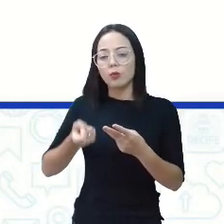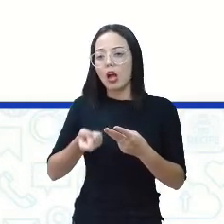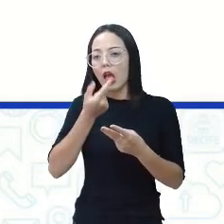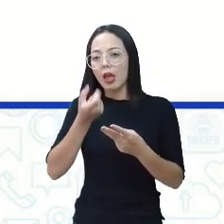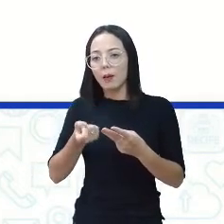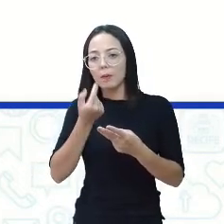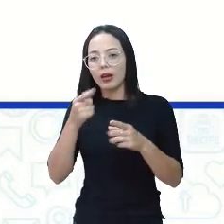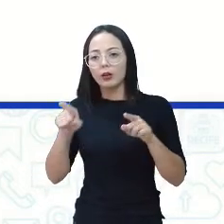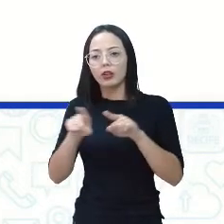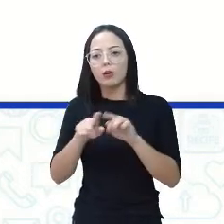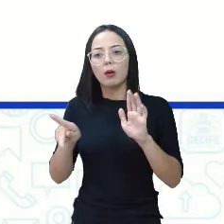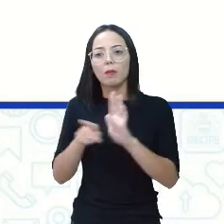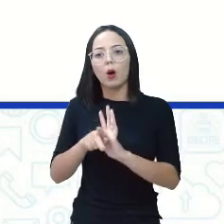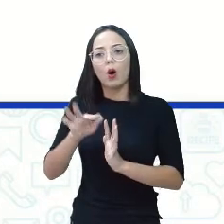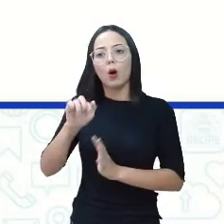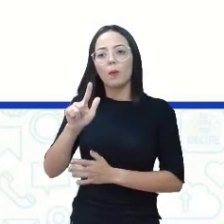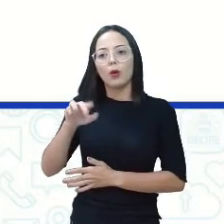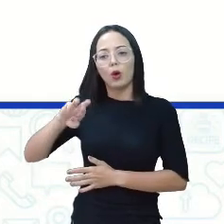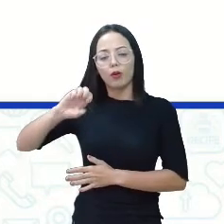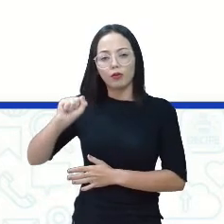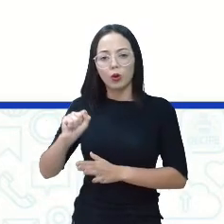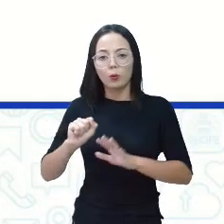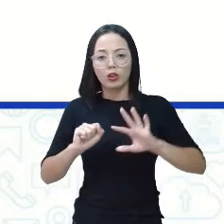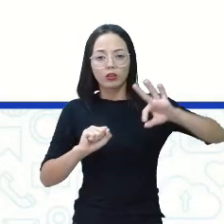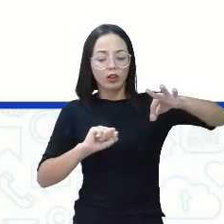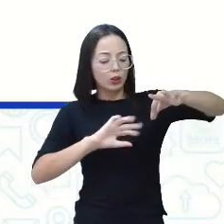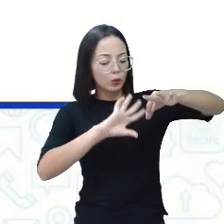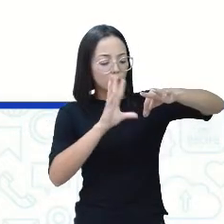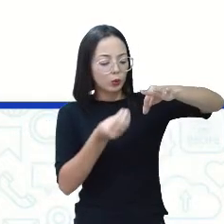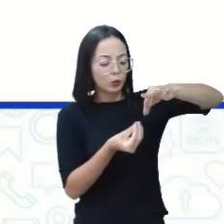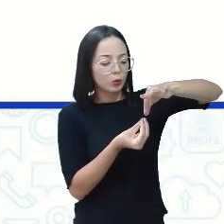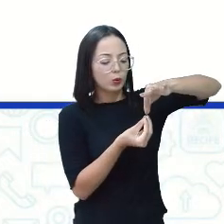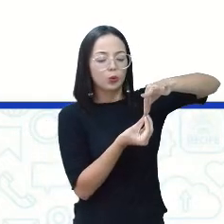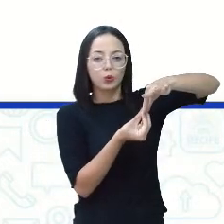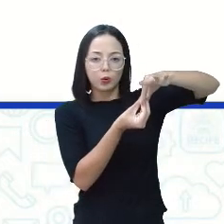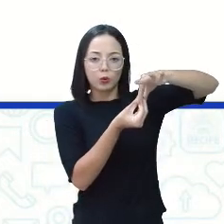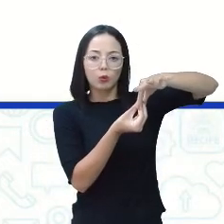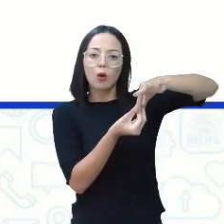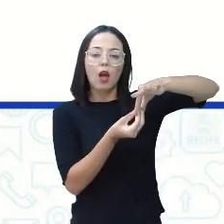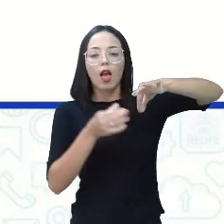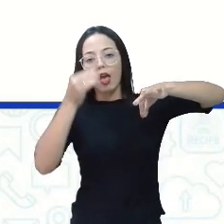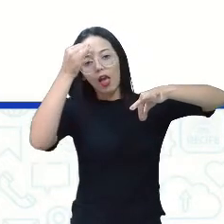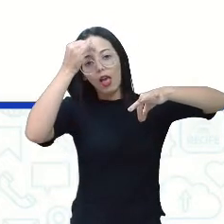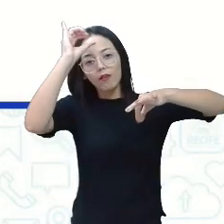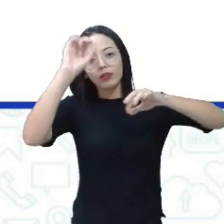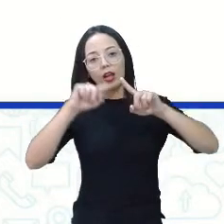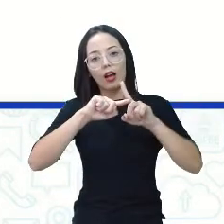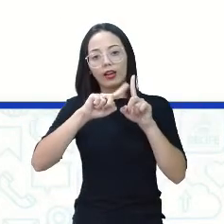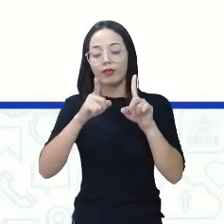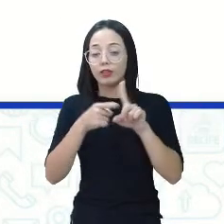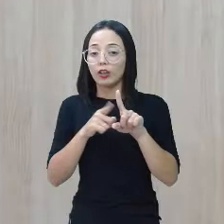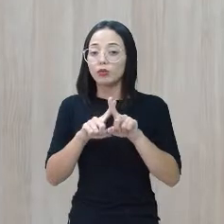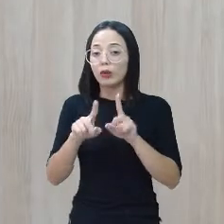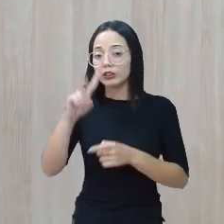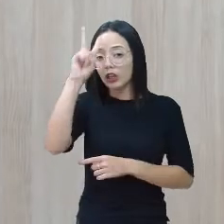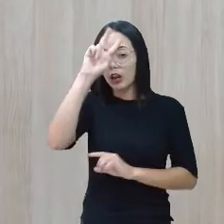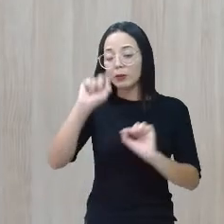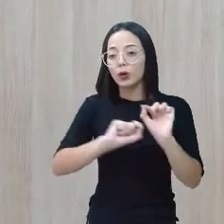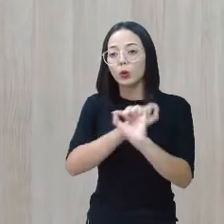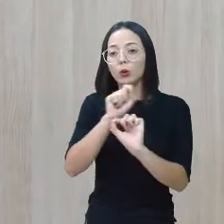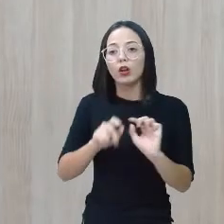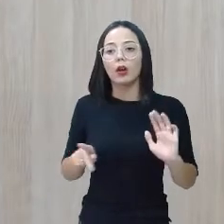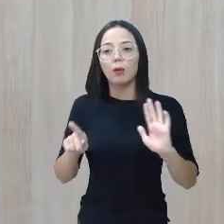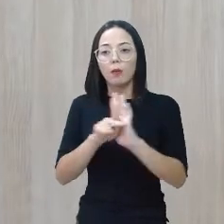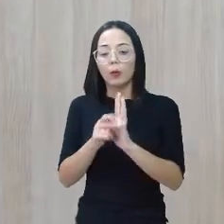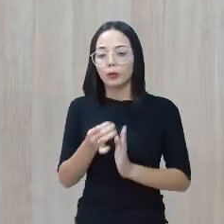e filmes, que são colocados na vagina com o objetivo de evitar uma gravidez. Lembrando a vocês que em forma